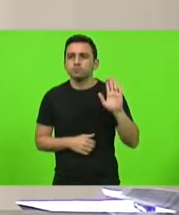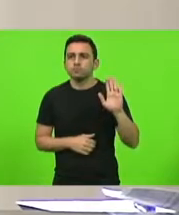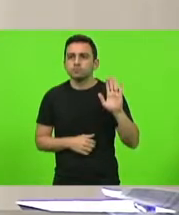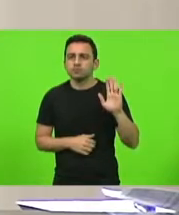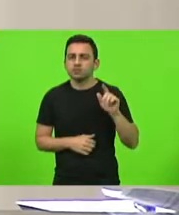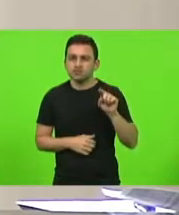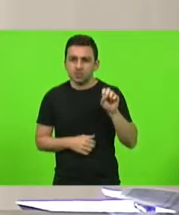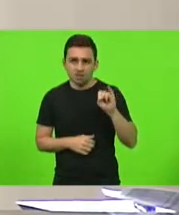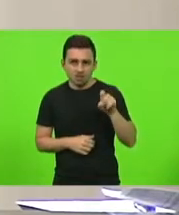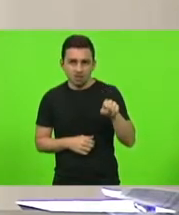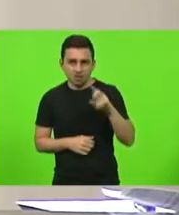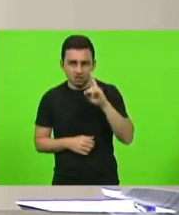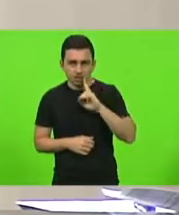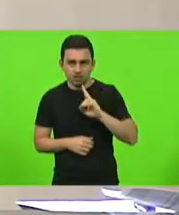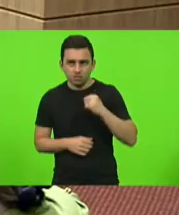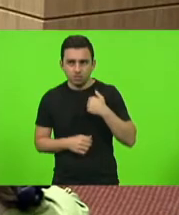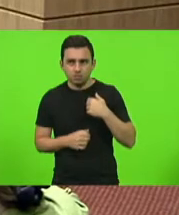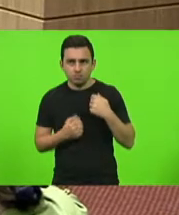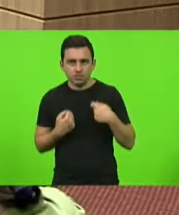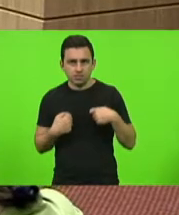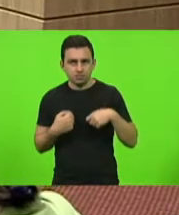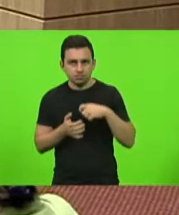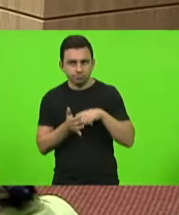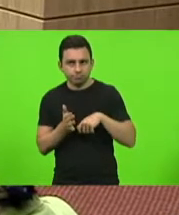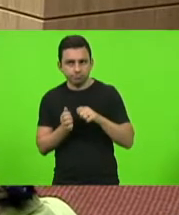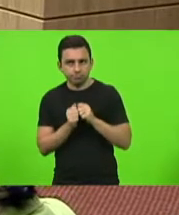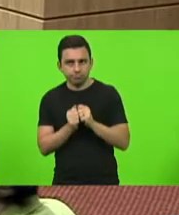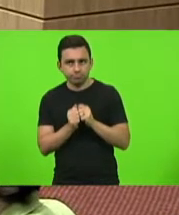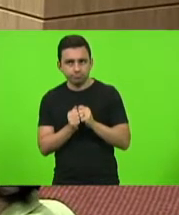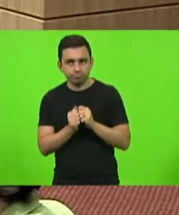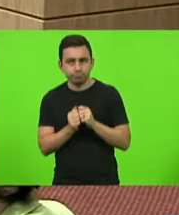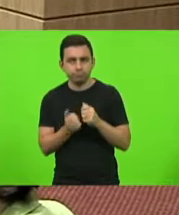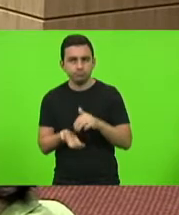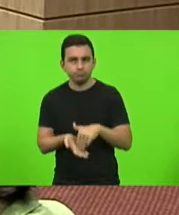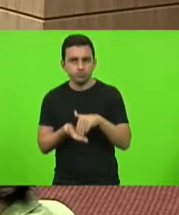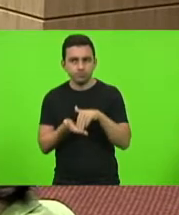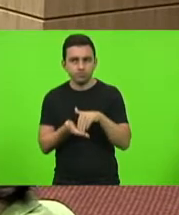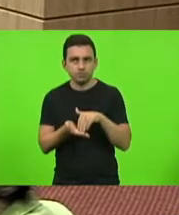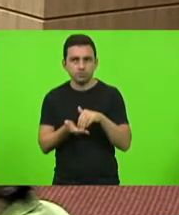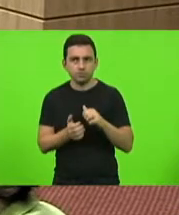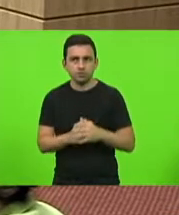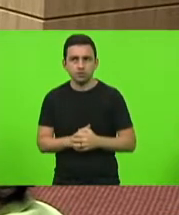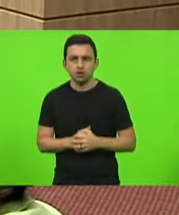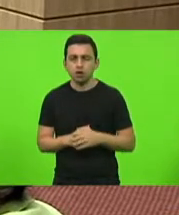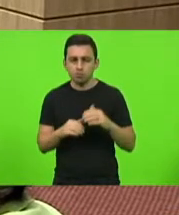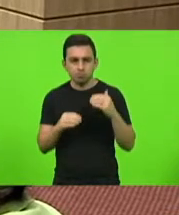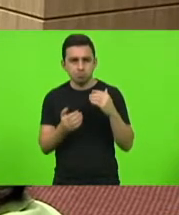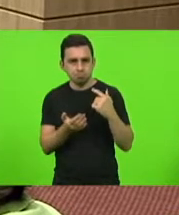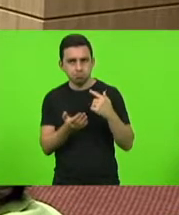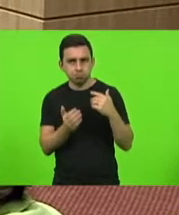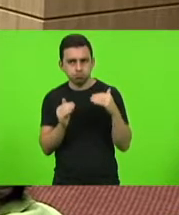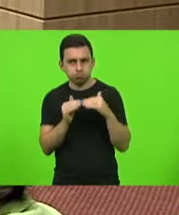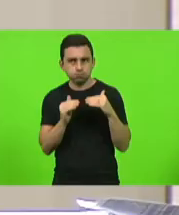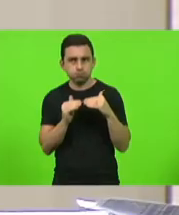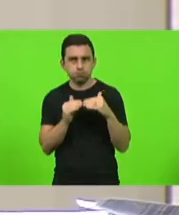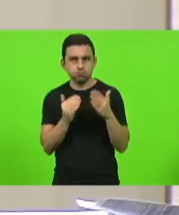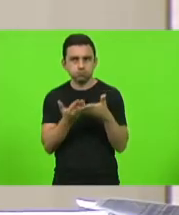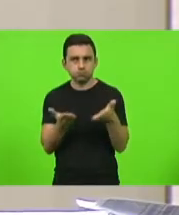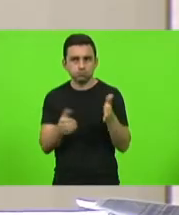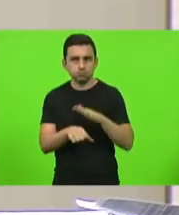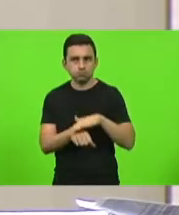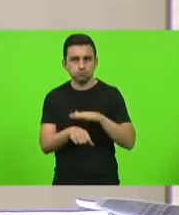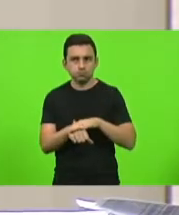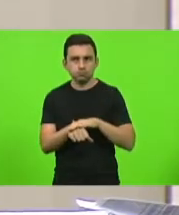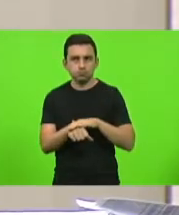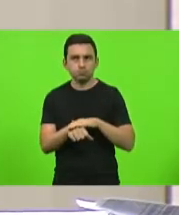Nats permitir, queria coassinar essa moção. Com a concordância do autor, autores, deputado Ivan Nats